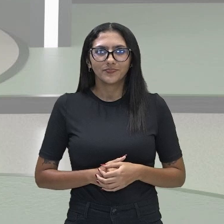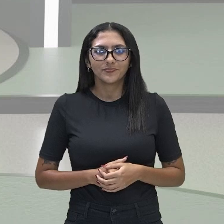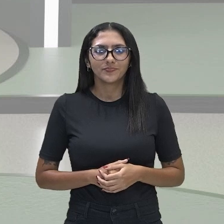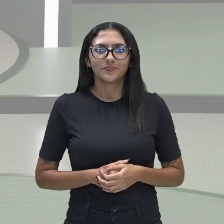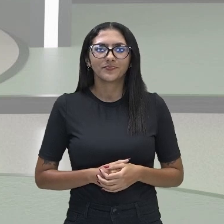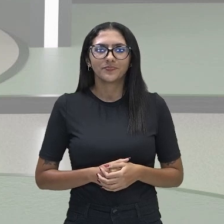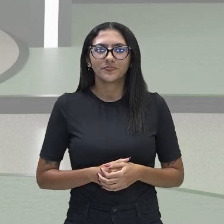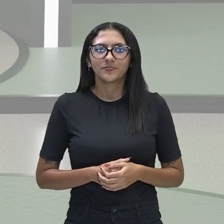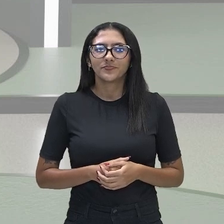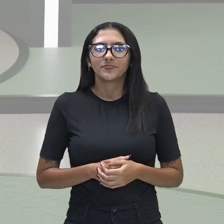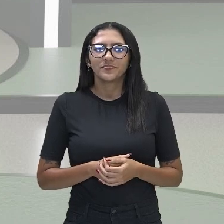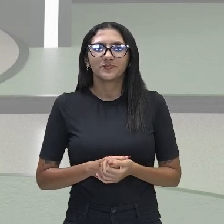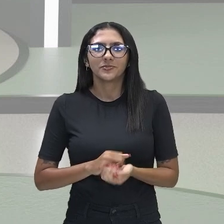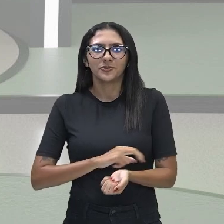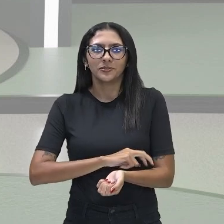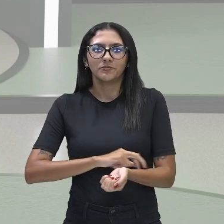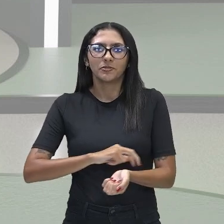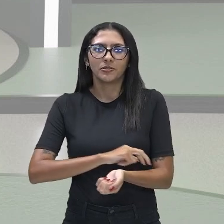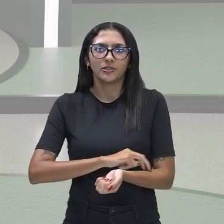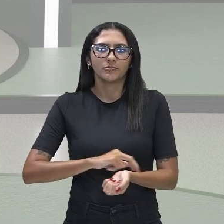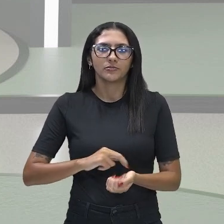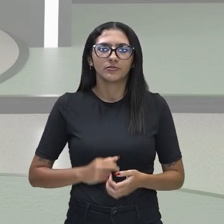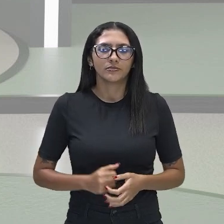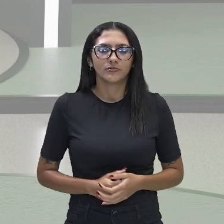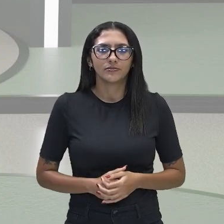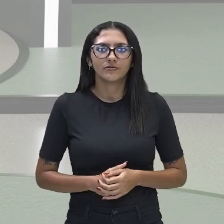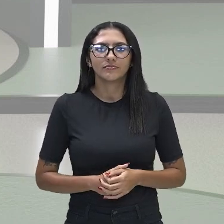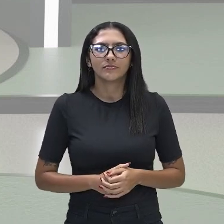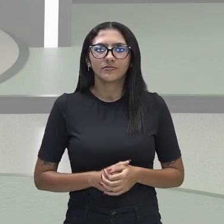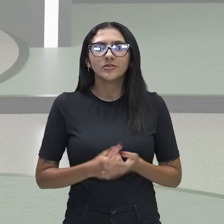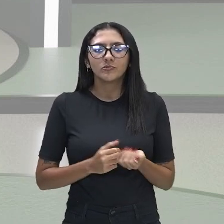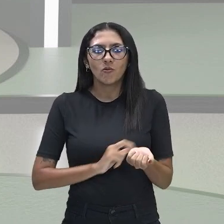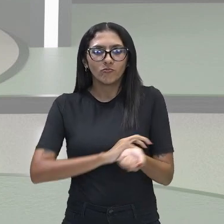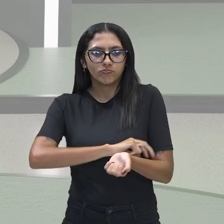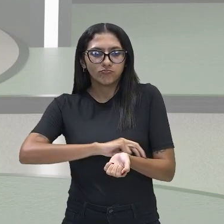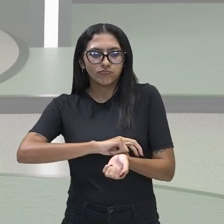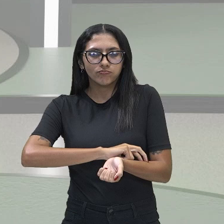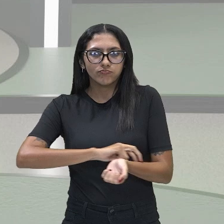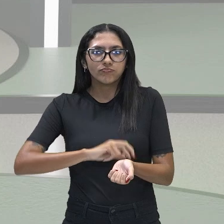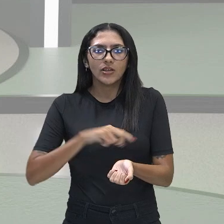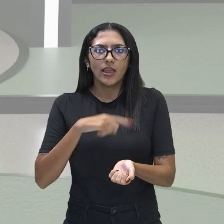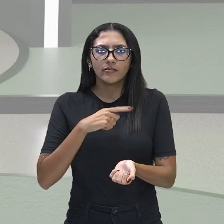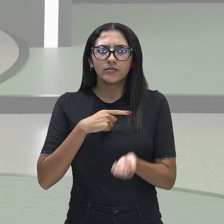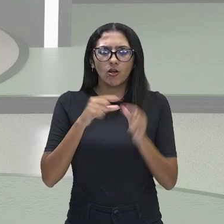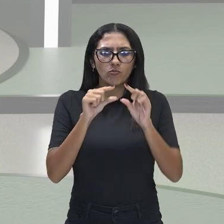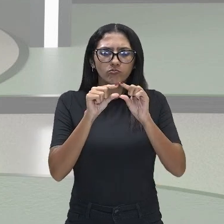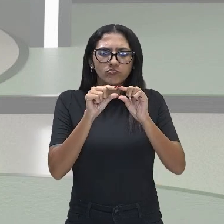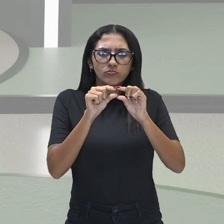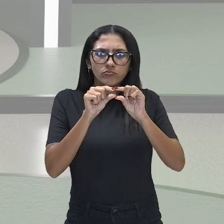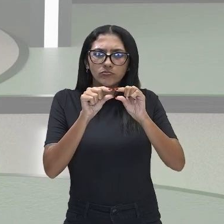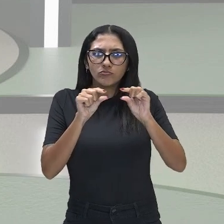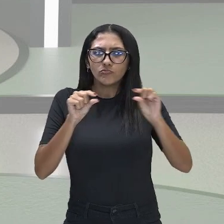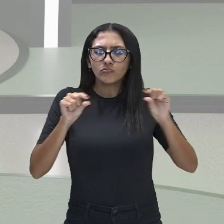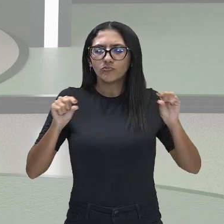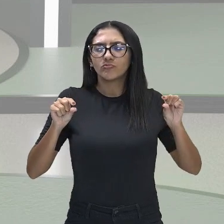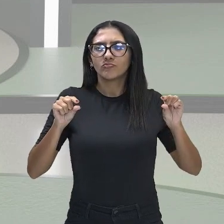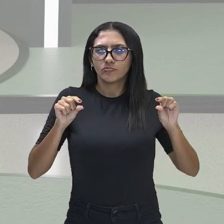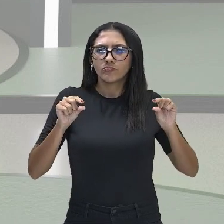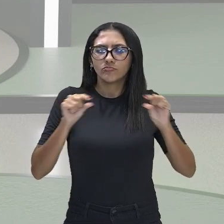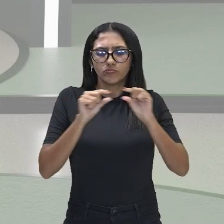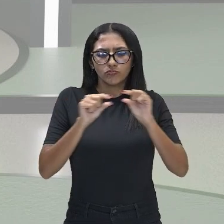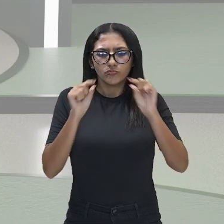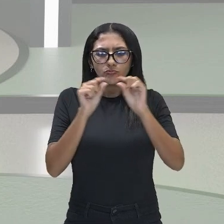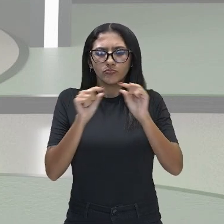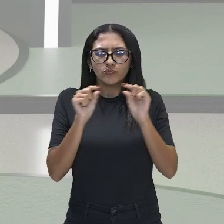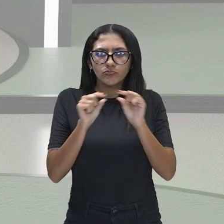vasos sanguíneos. Os vasos sanguíneos, eles são como se fossem tubos, como se fossem canos, né?